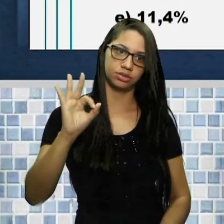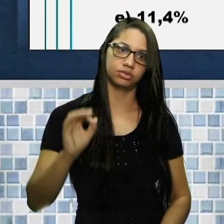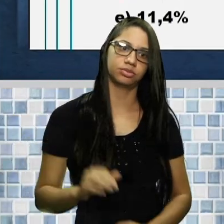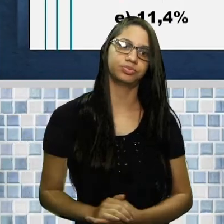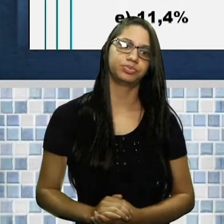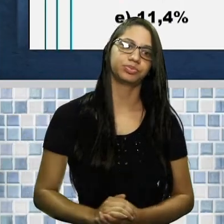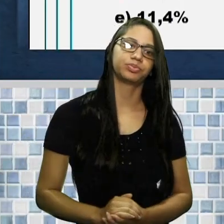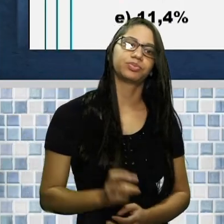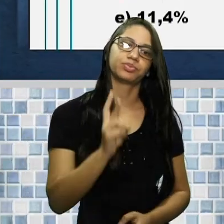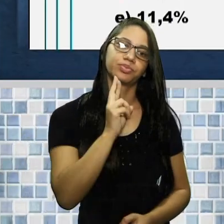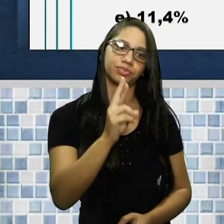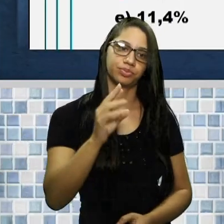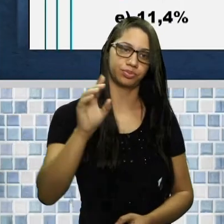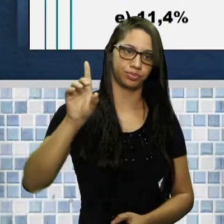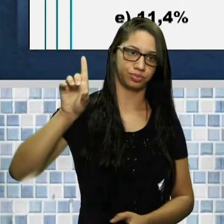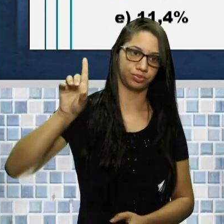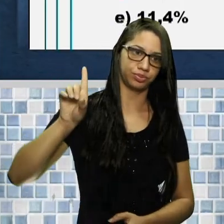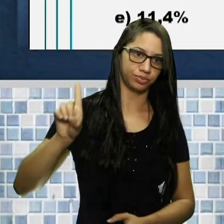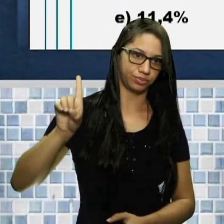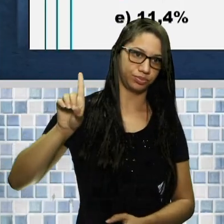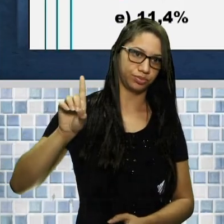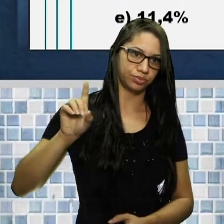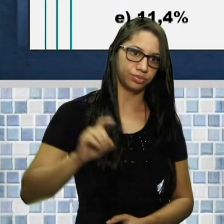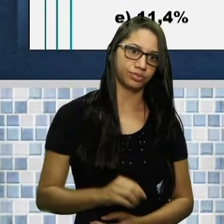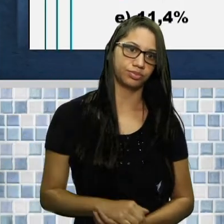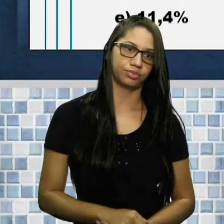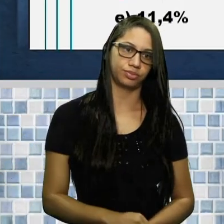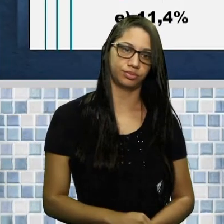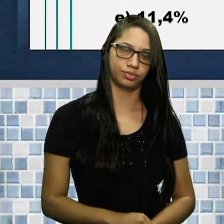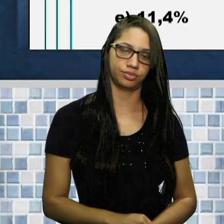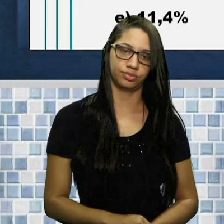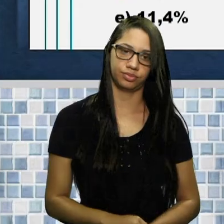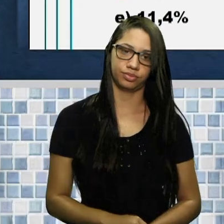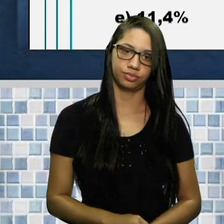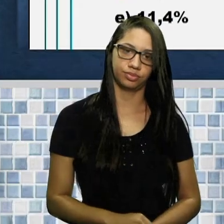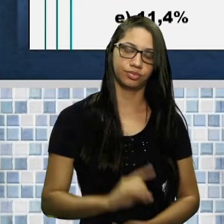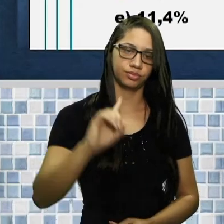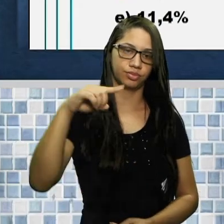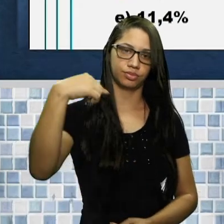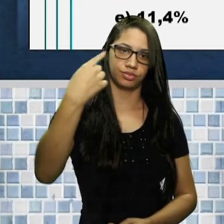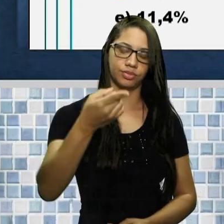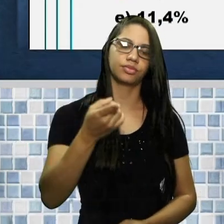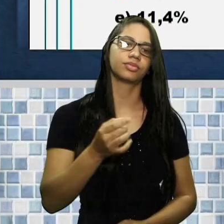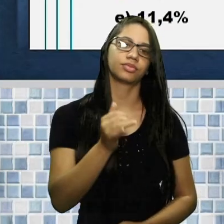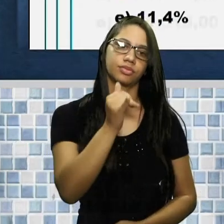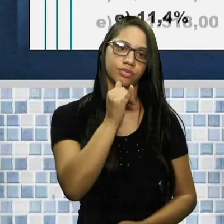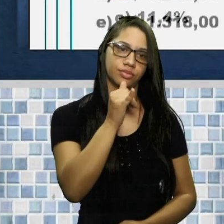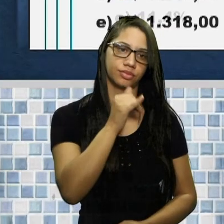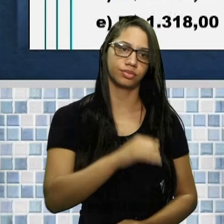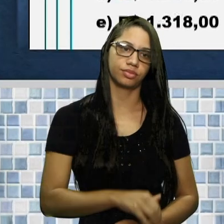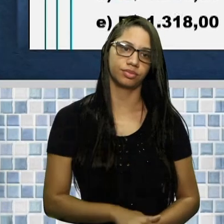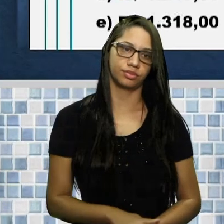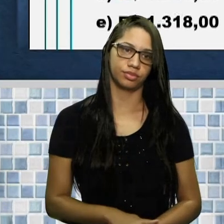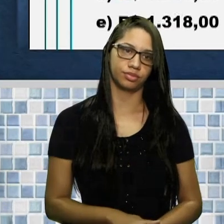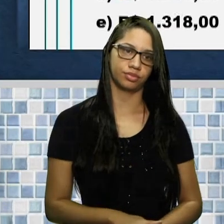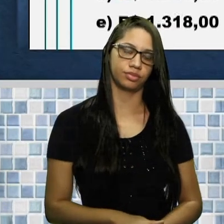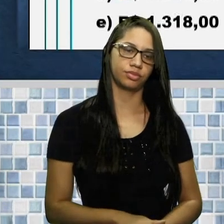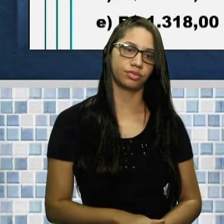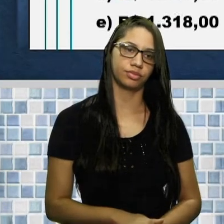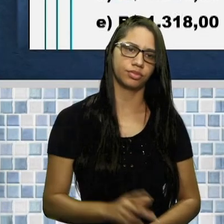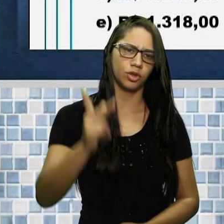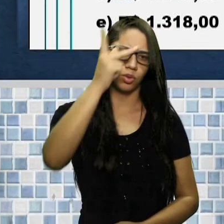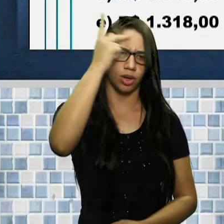caso, a nossa resposta é a letra D. Então, vamos para o próximo exemplo da situação problema.